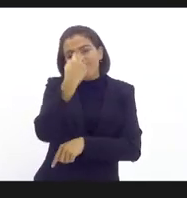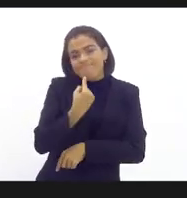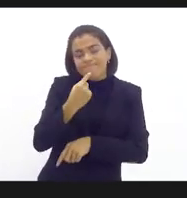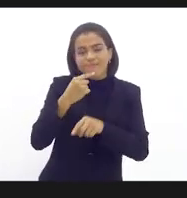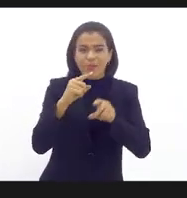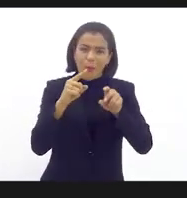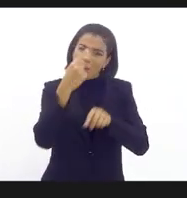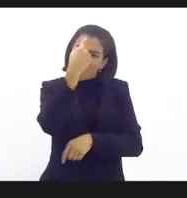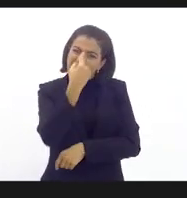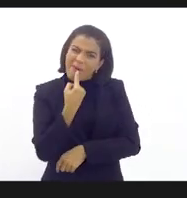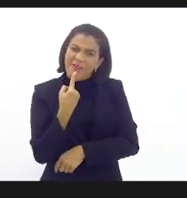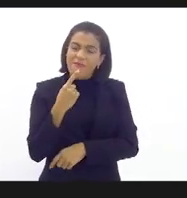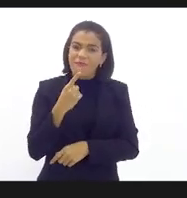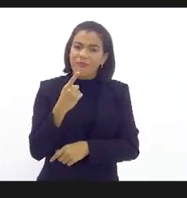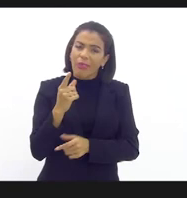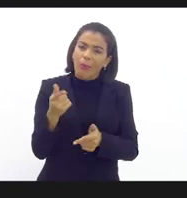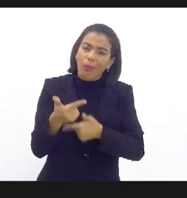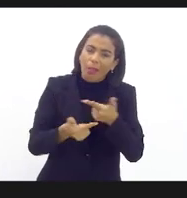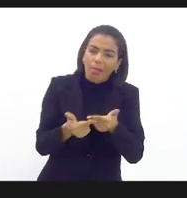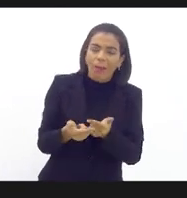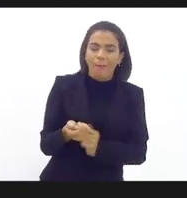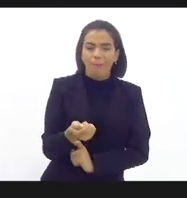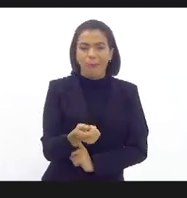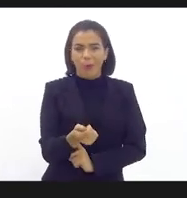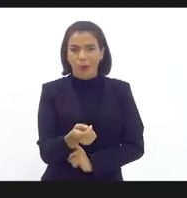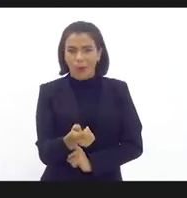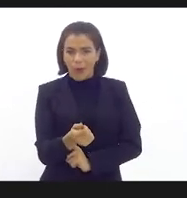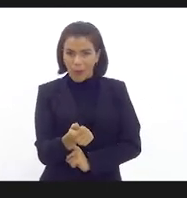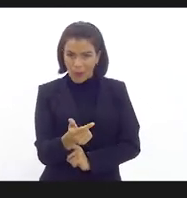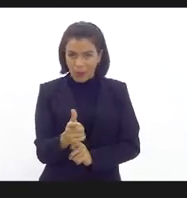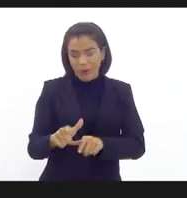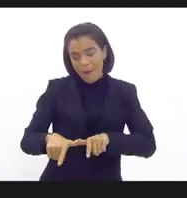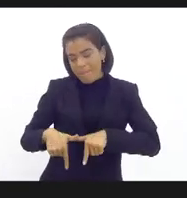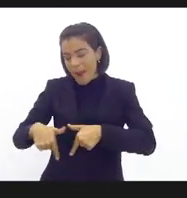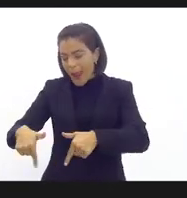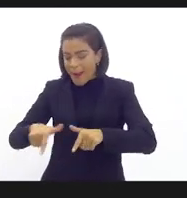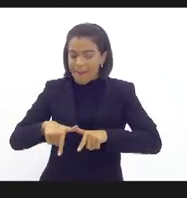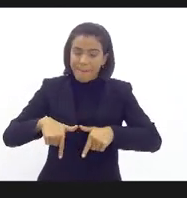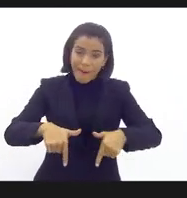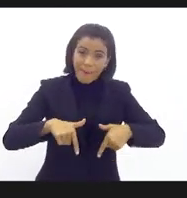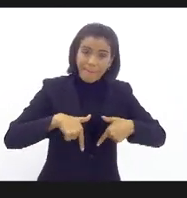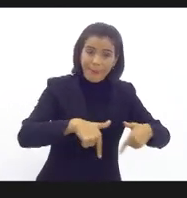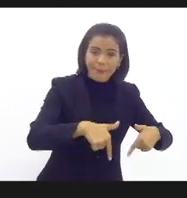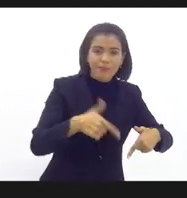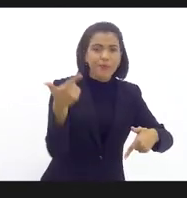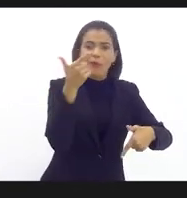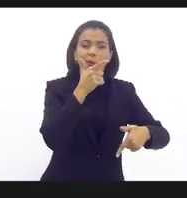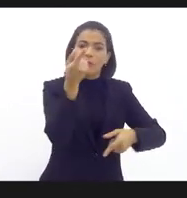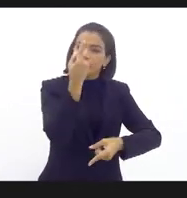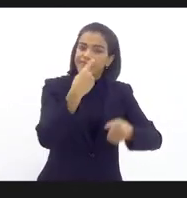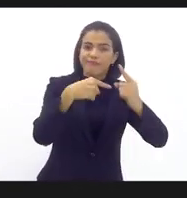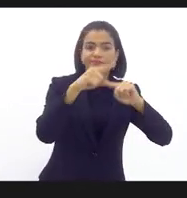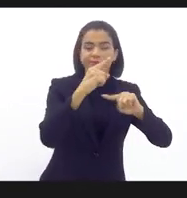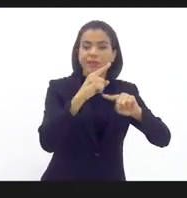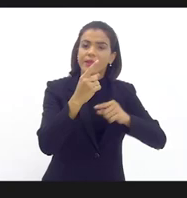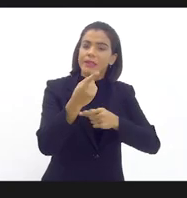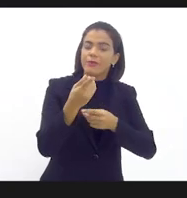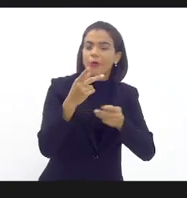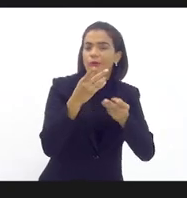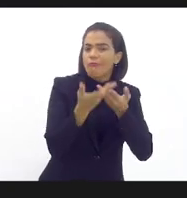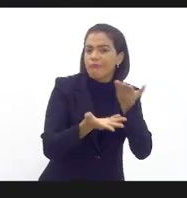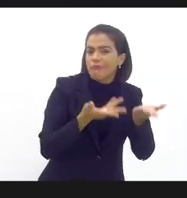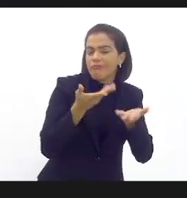entendo que é um perfil que dá menos trabalho para se executar no dia a dia, elas não alcançam tratar e